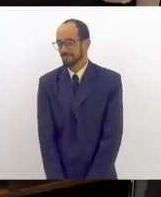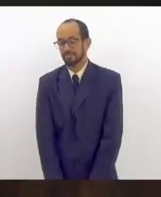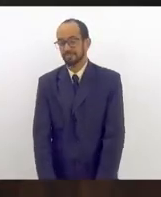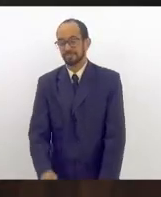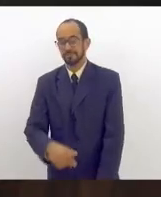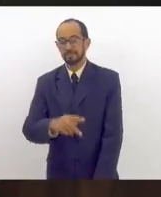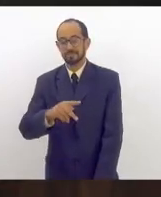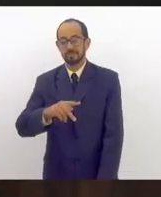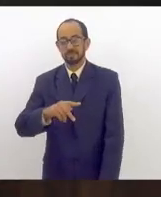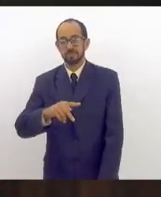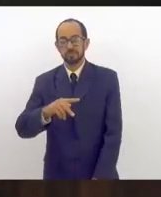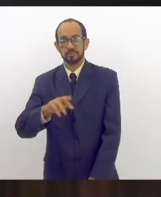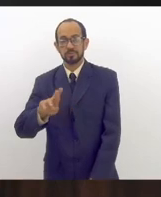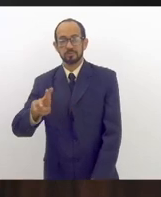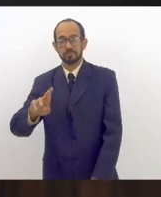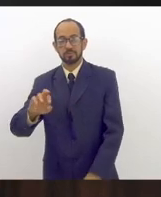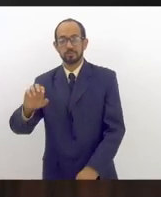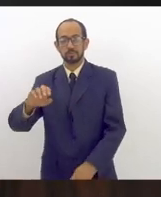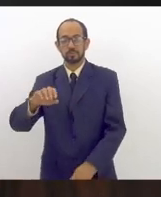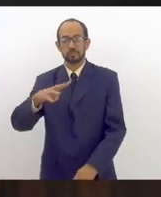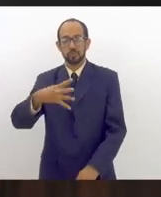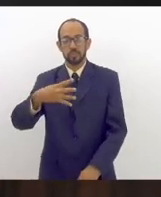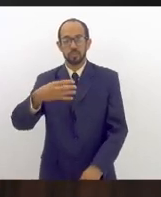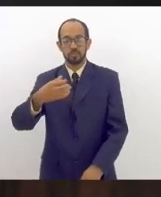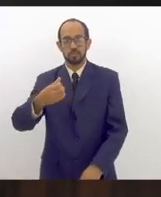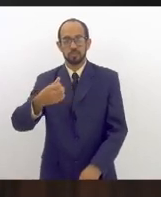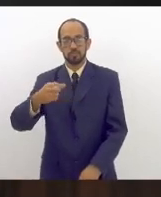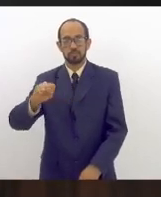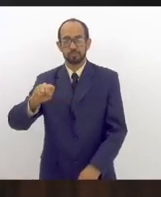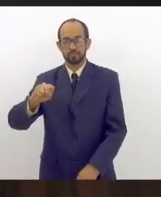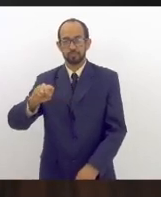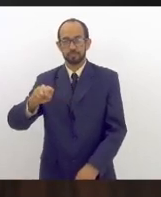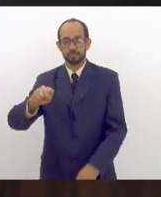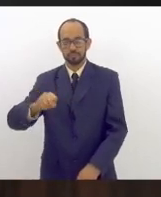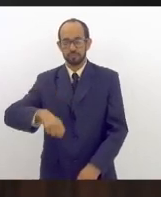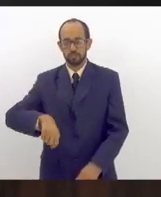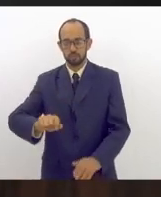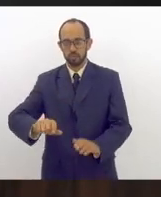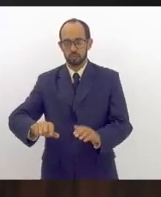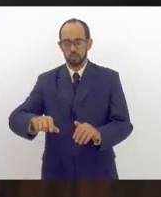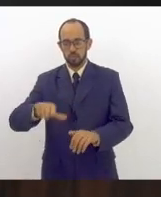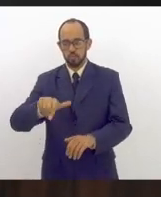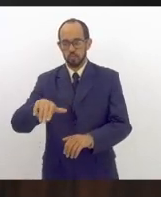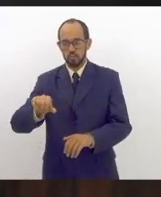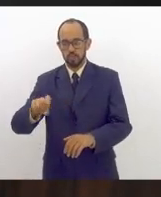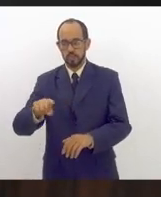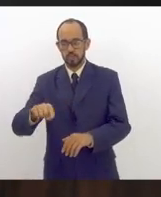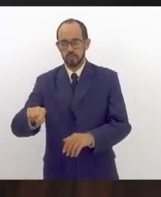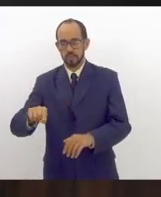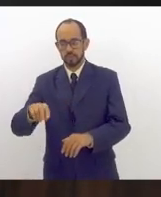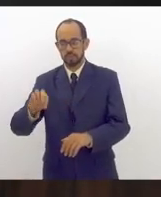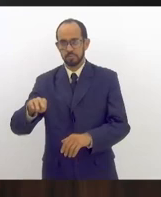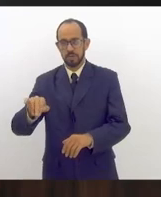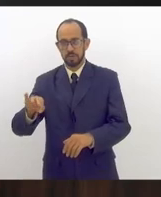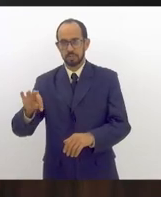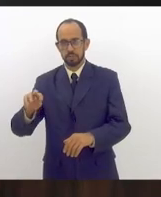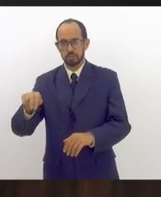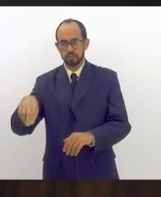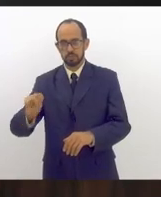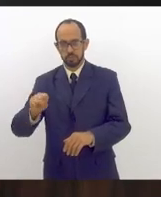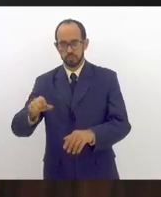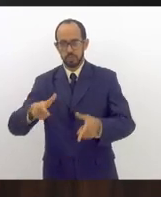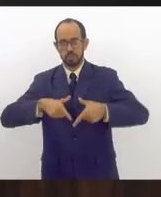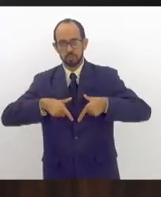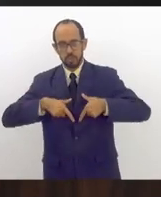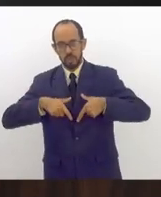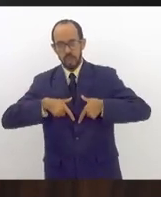Projeto de resolução número 1468, de 22, de autoria do deputado Luiz Martins, que concede medalha Tiradentes, respectivo diploma, ao